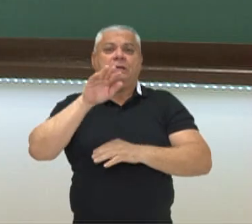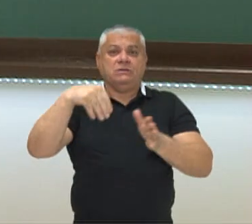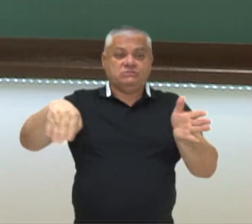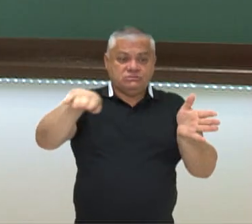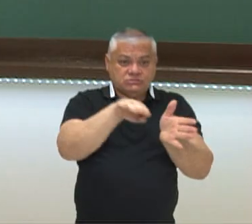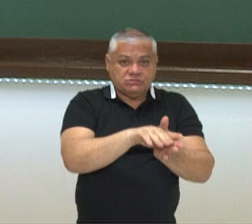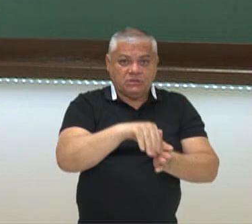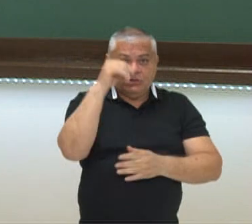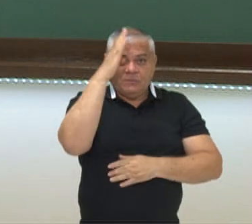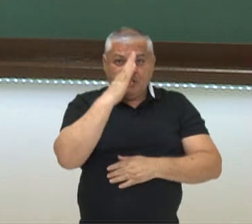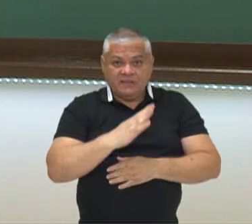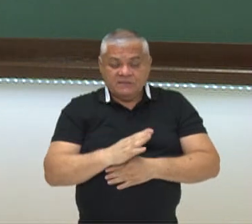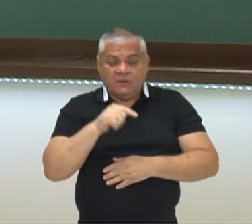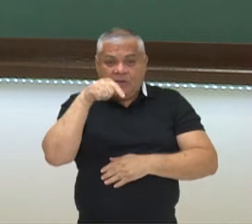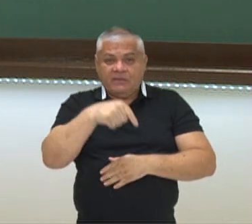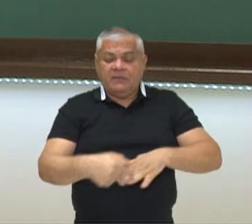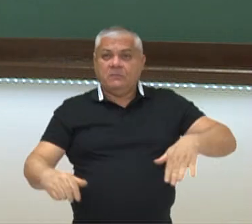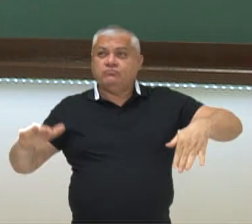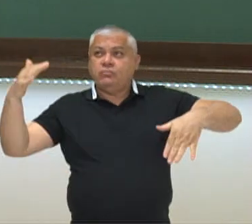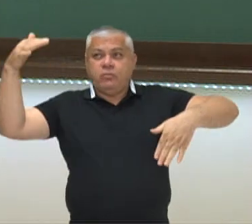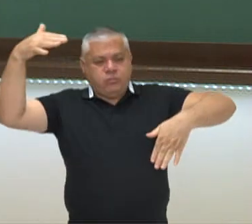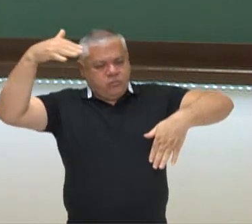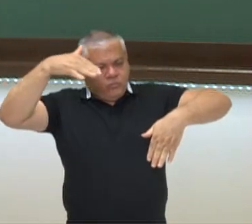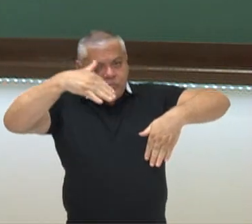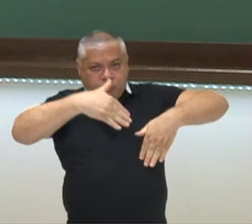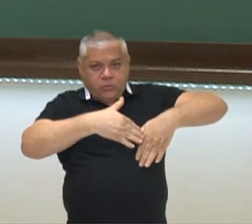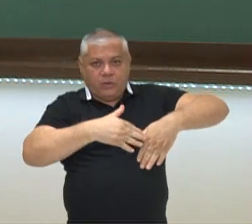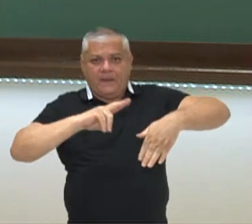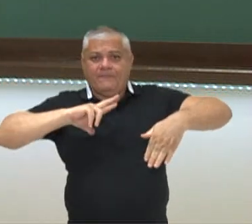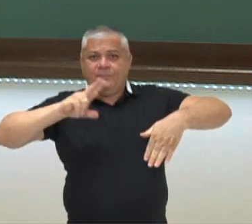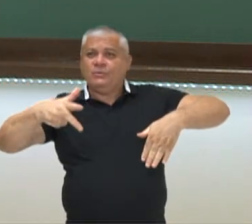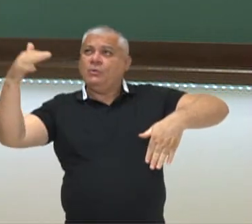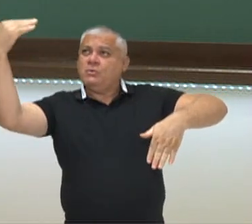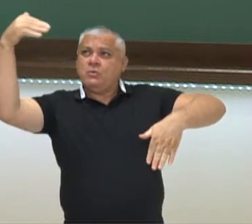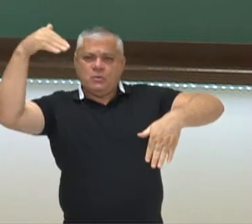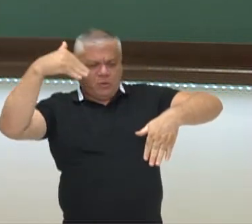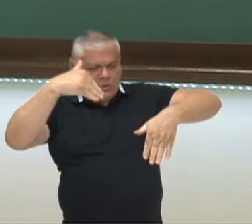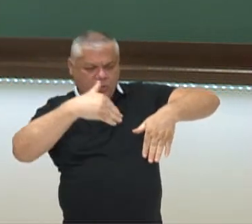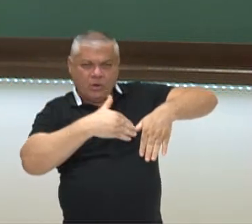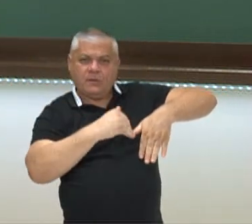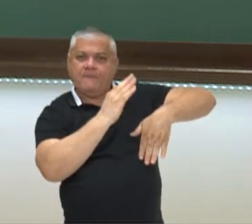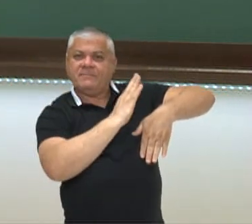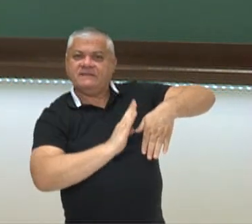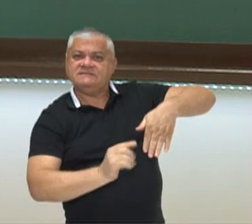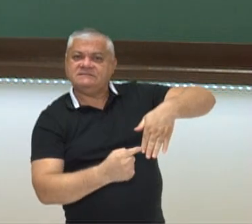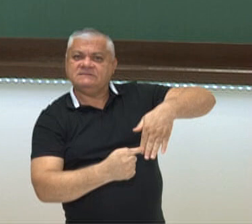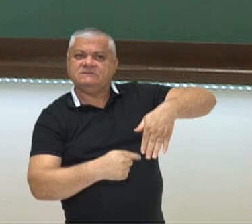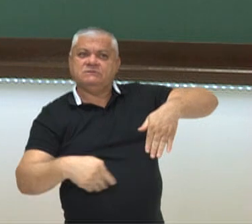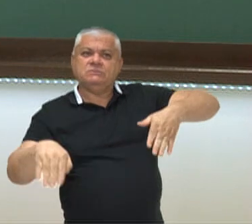bem conturbados nessas relações Brasil-Portugal, nesses 322 anos de colonização.